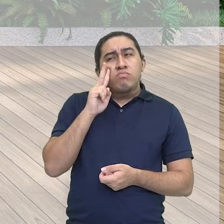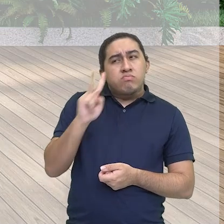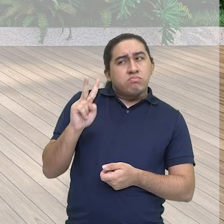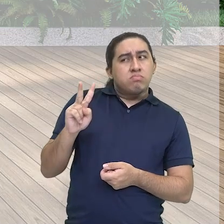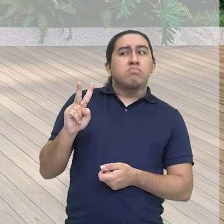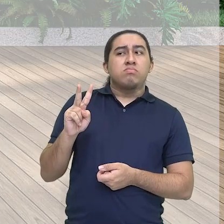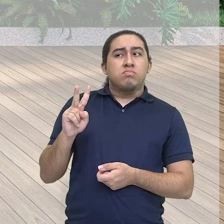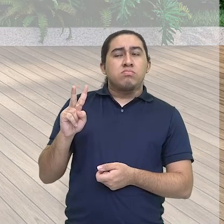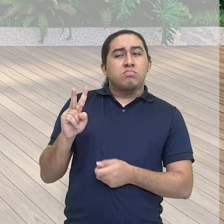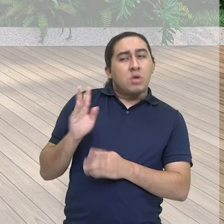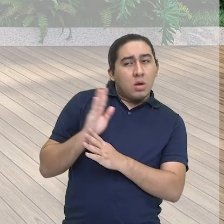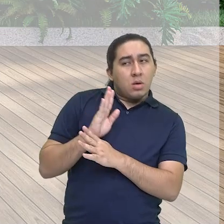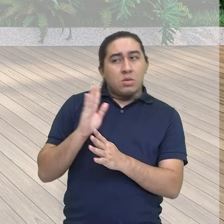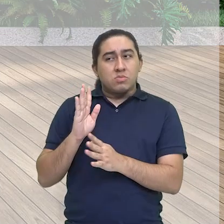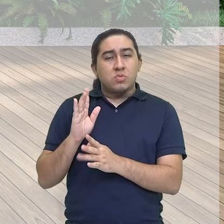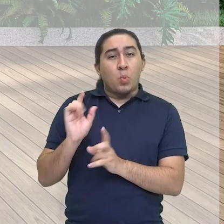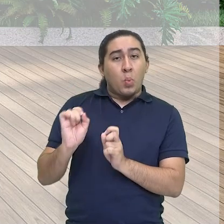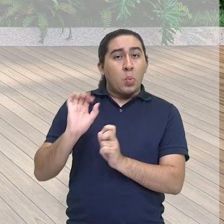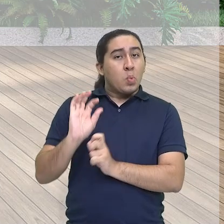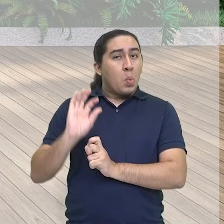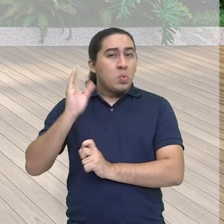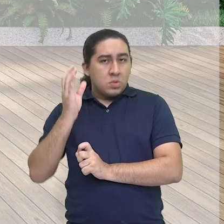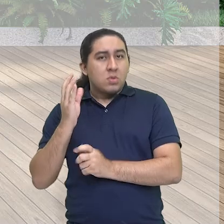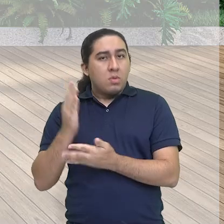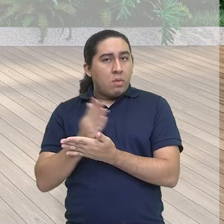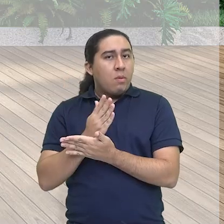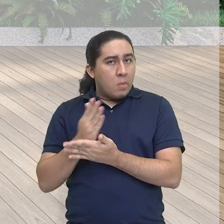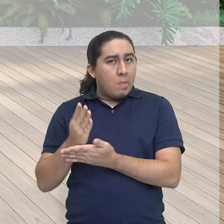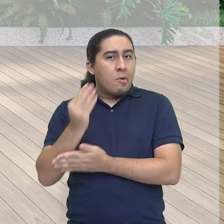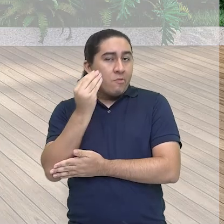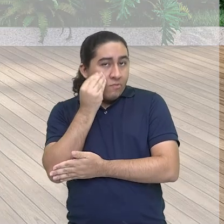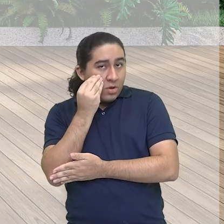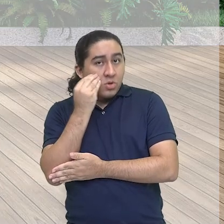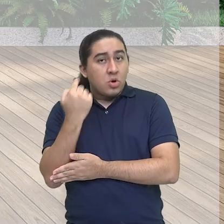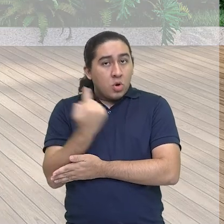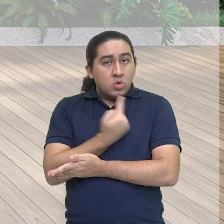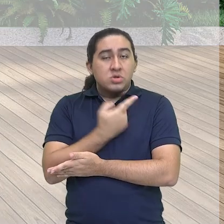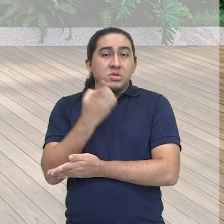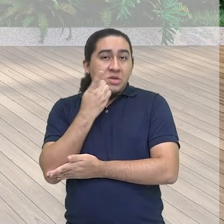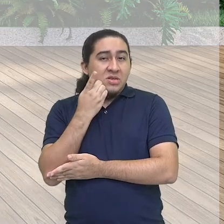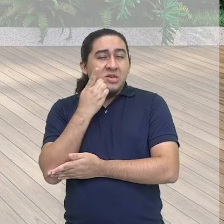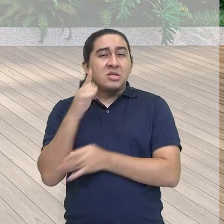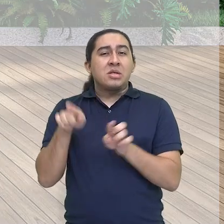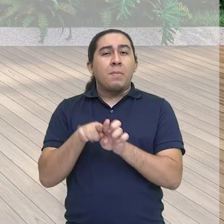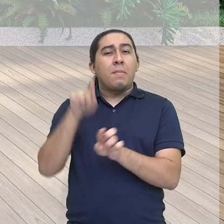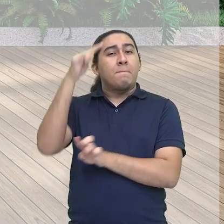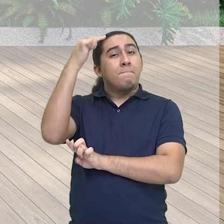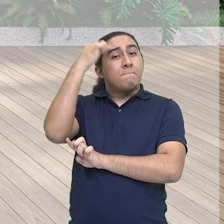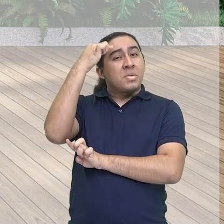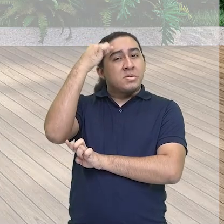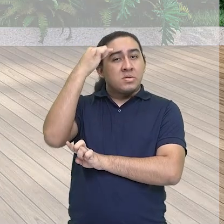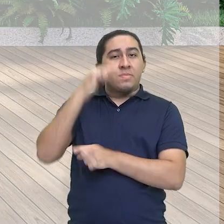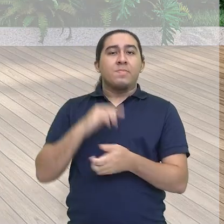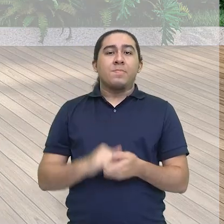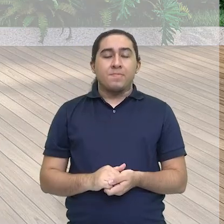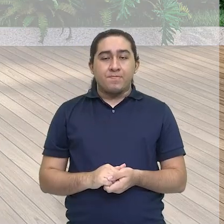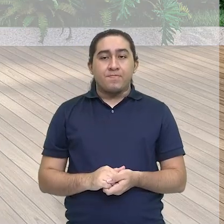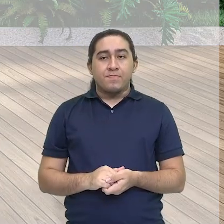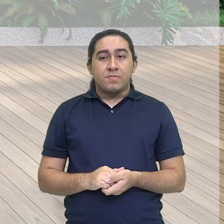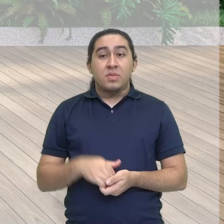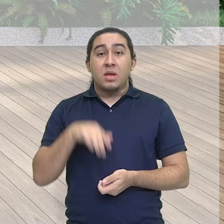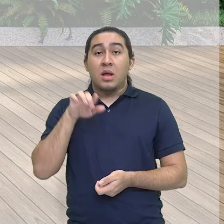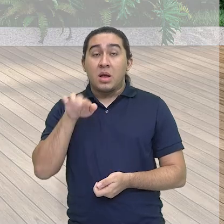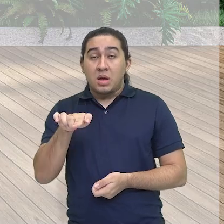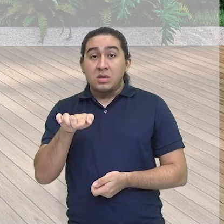sobre alguma coisa, né, que a gente vê no nosso dia a dia e imagina. Então, isso